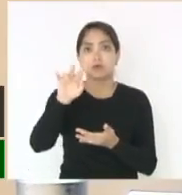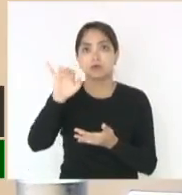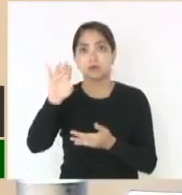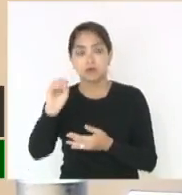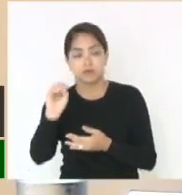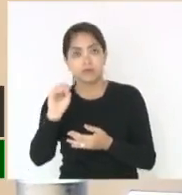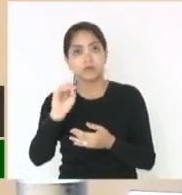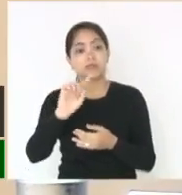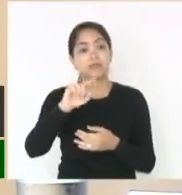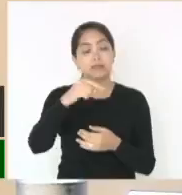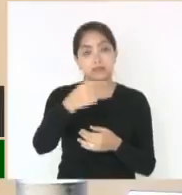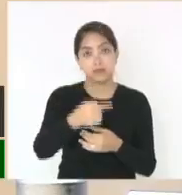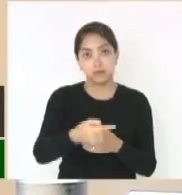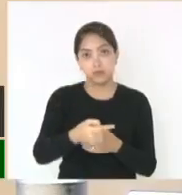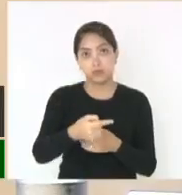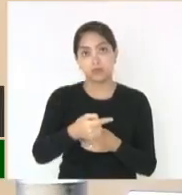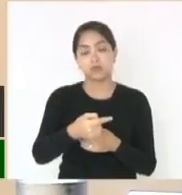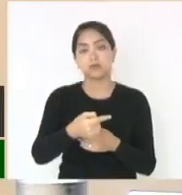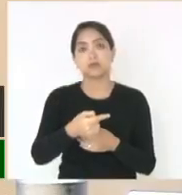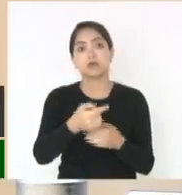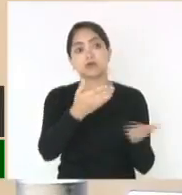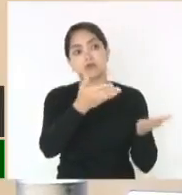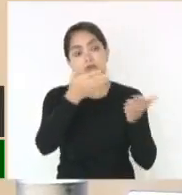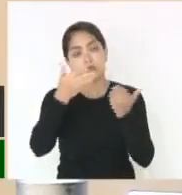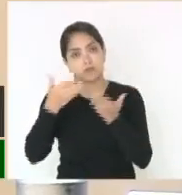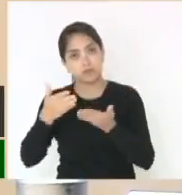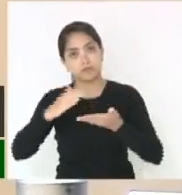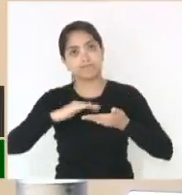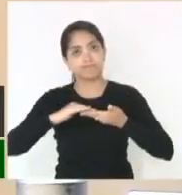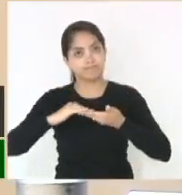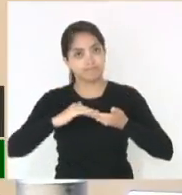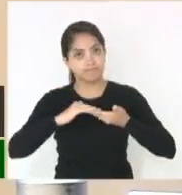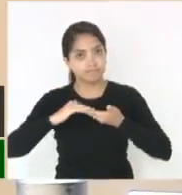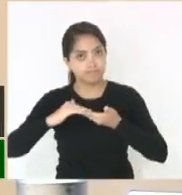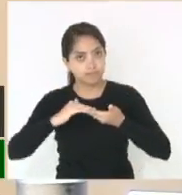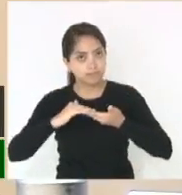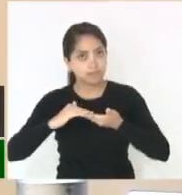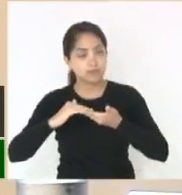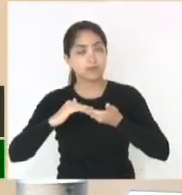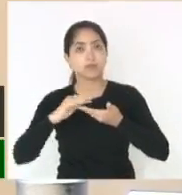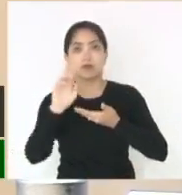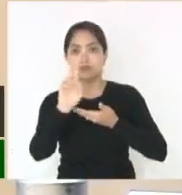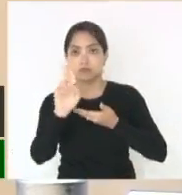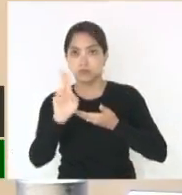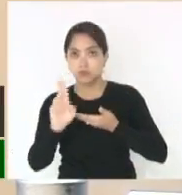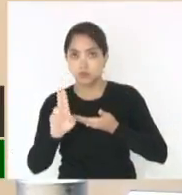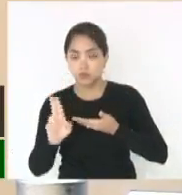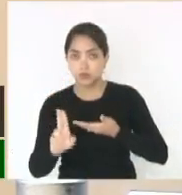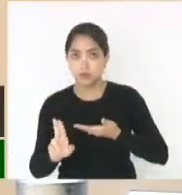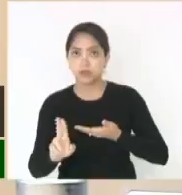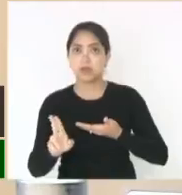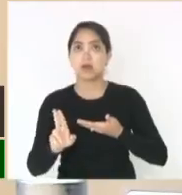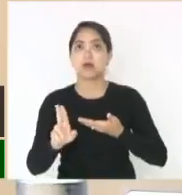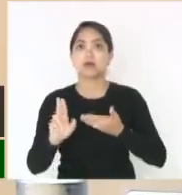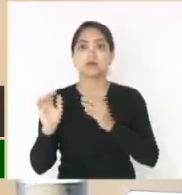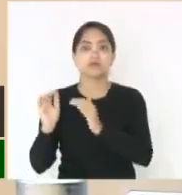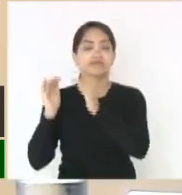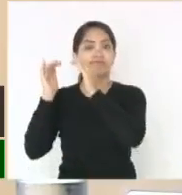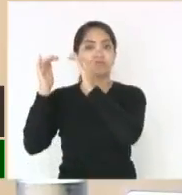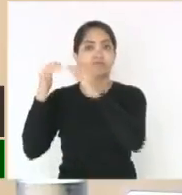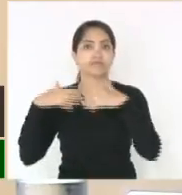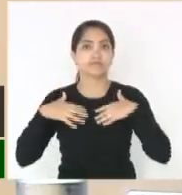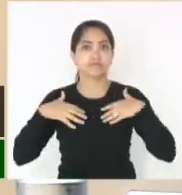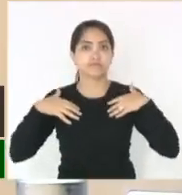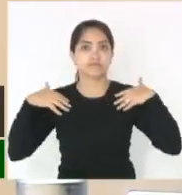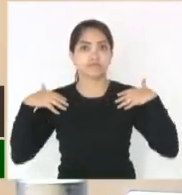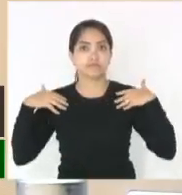na sequência, o senhor presidente convidou o mestre de cerimônia para proceder à nominata dos homenageados, que